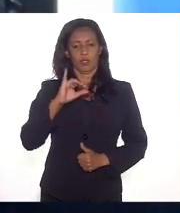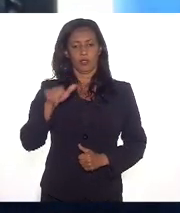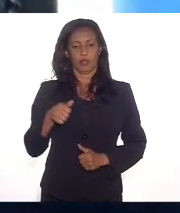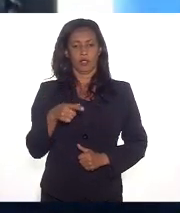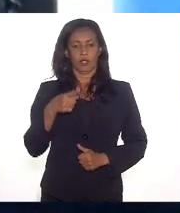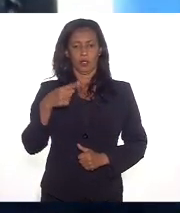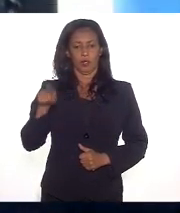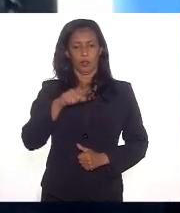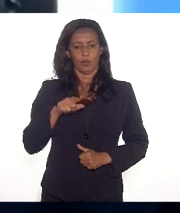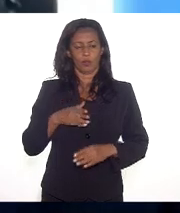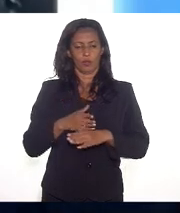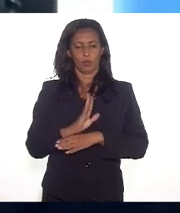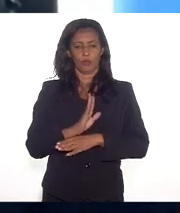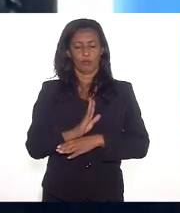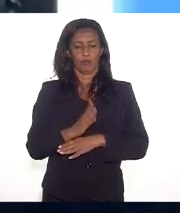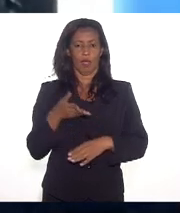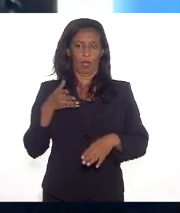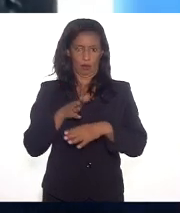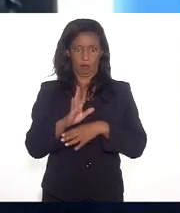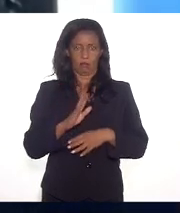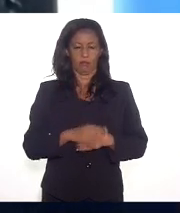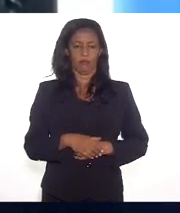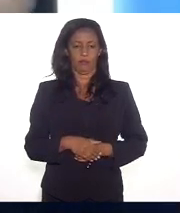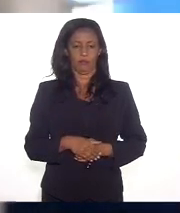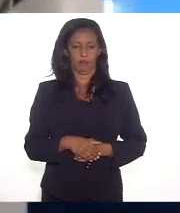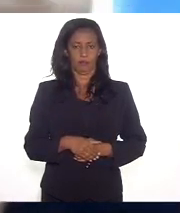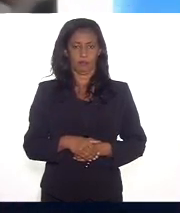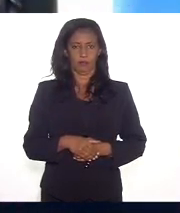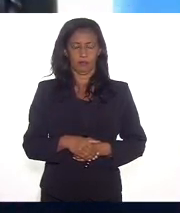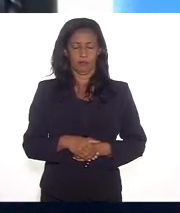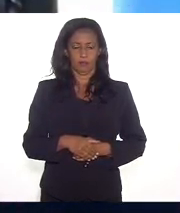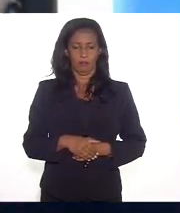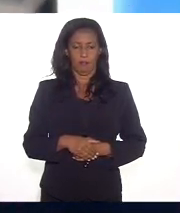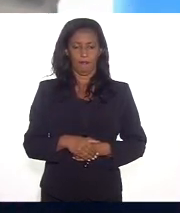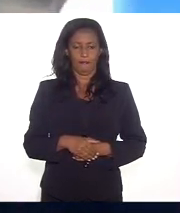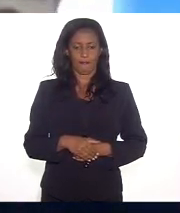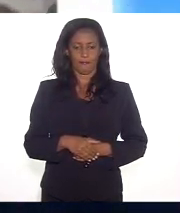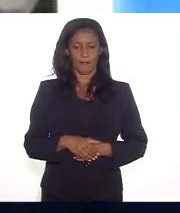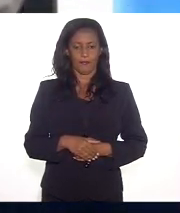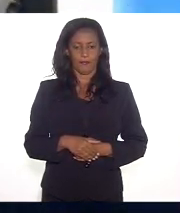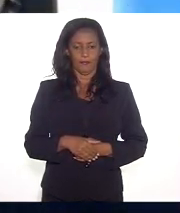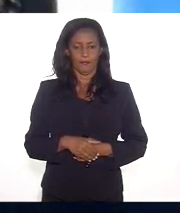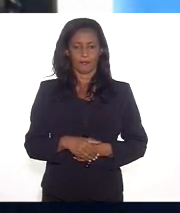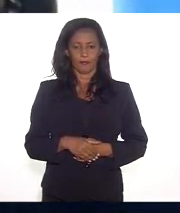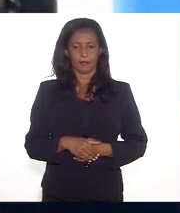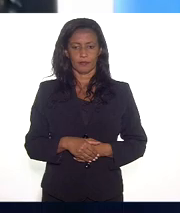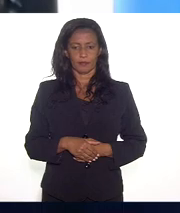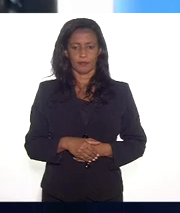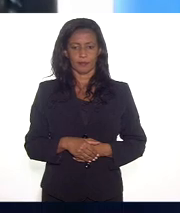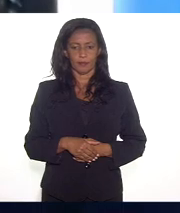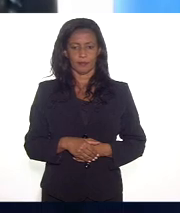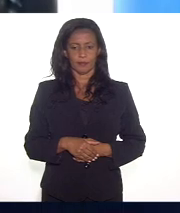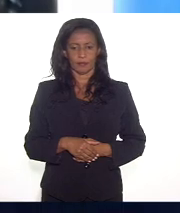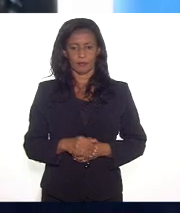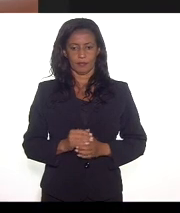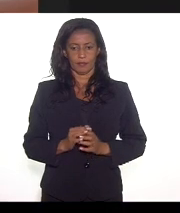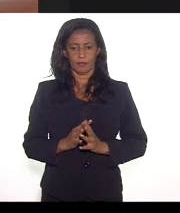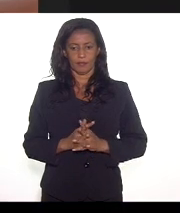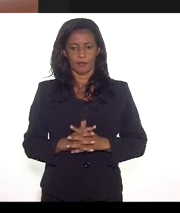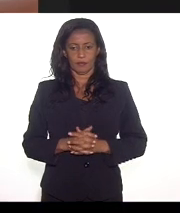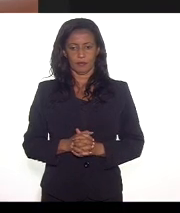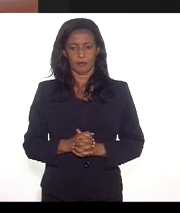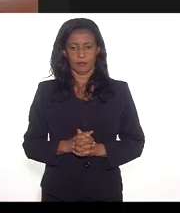que aprovam, permaneçam como estão. Aprovado, salvo destaques. Deputado Charles Batista, a 9 e 10, o senhor fez requerimento de